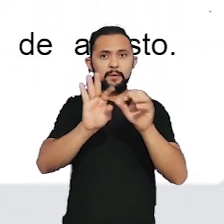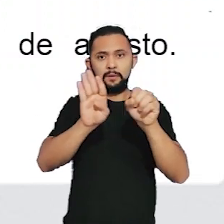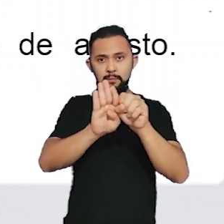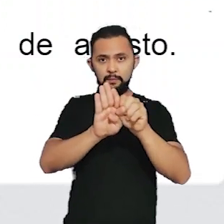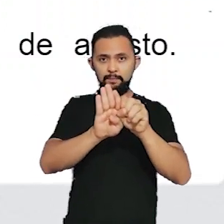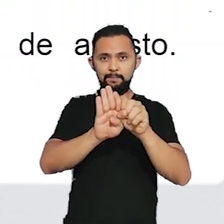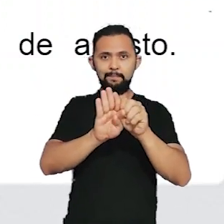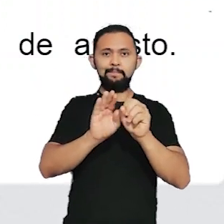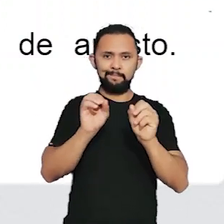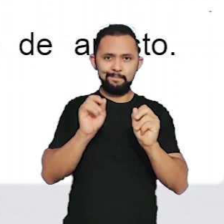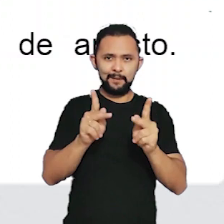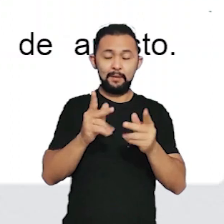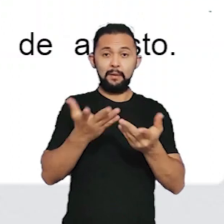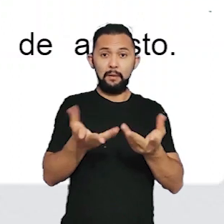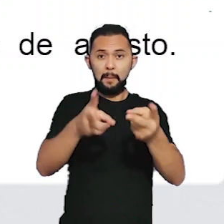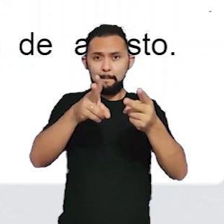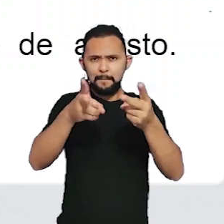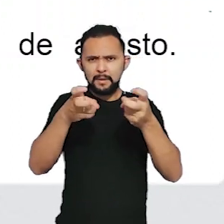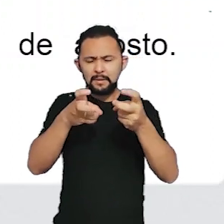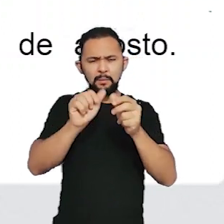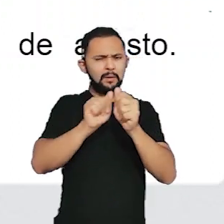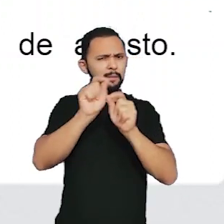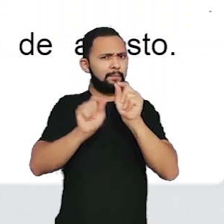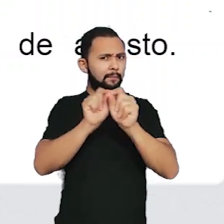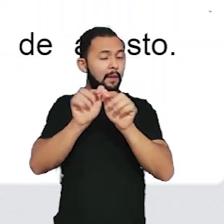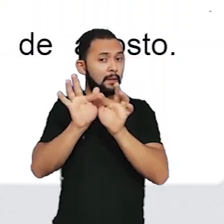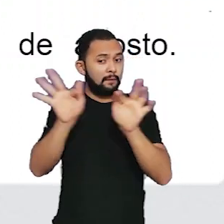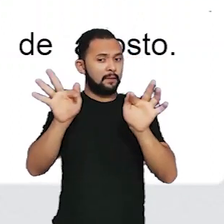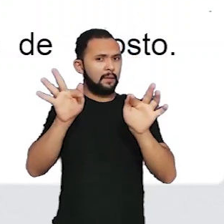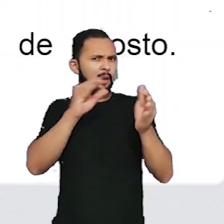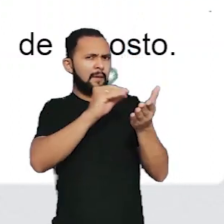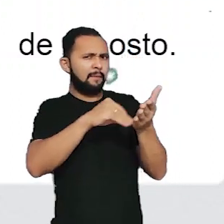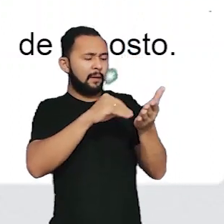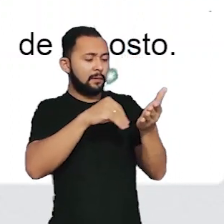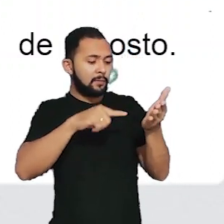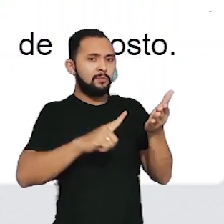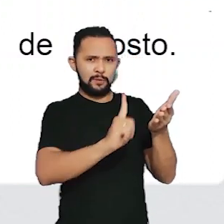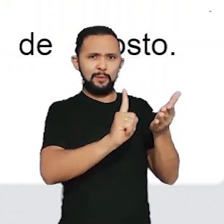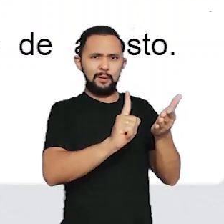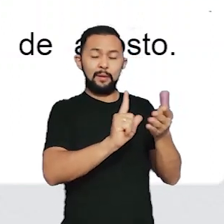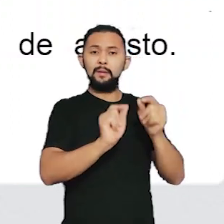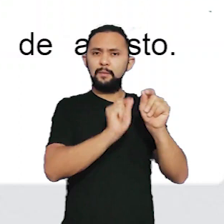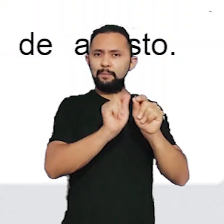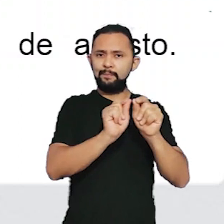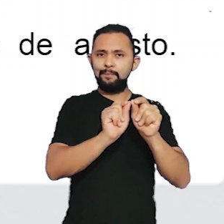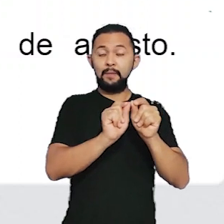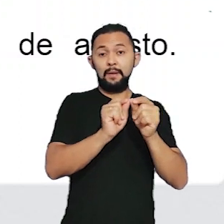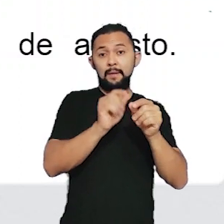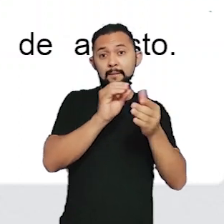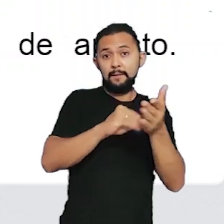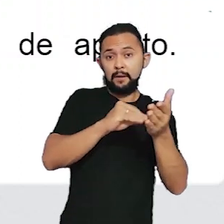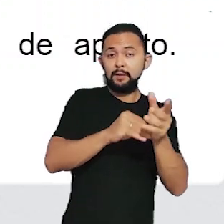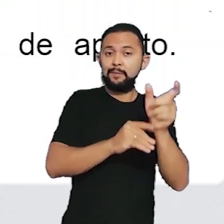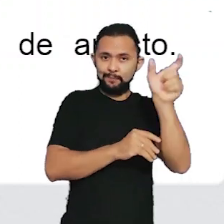está faltando um complemento, ela está faltando um elemento que é o sujeito. E o sujeito vai aparecer logo em